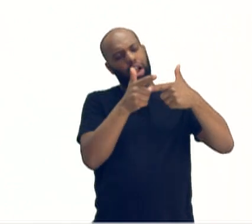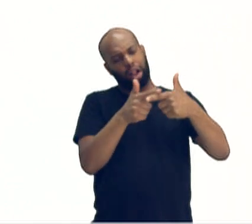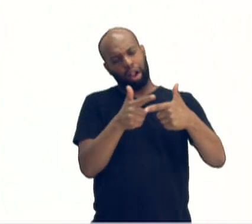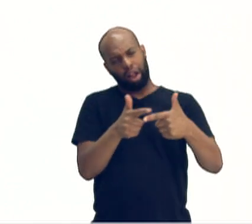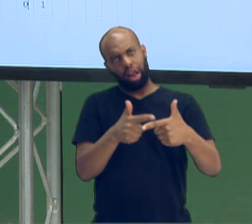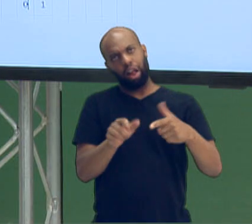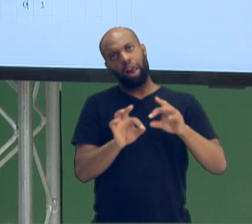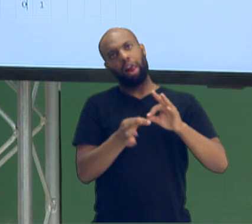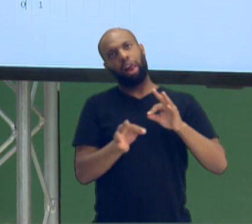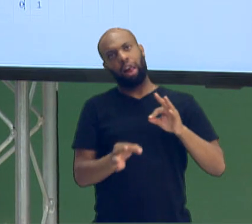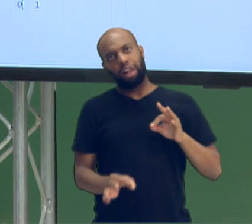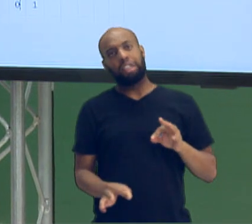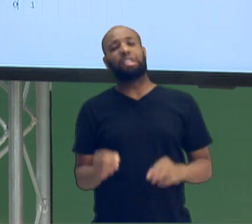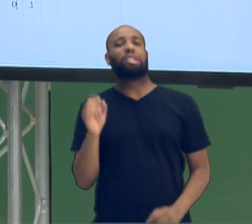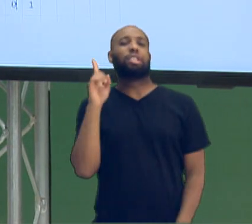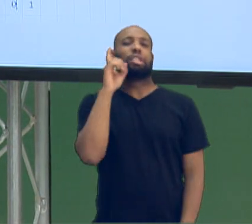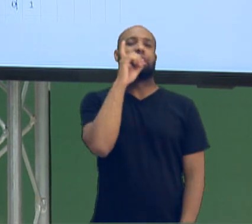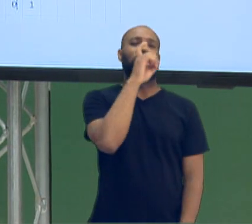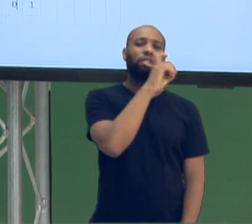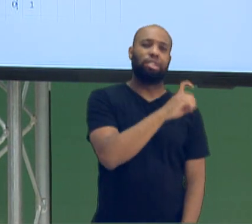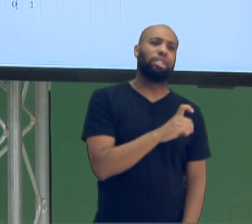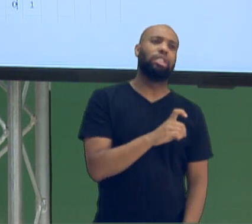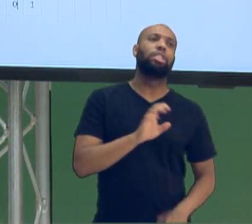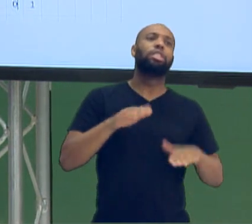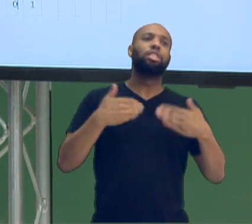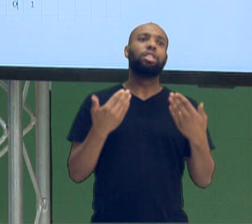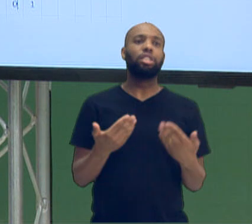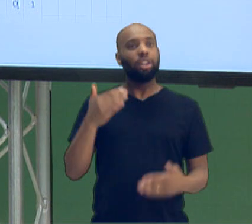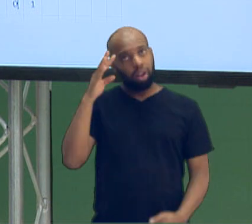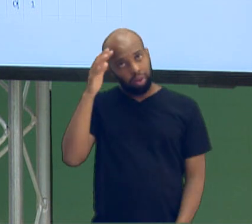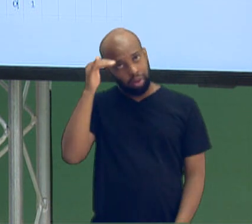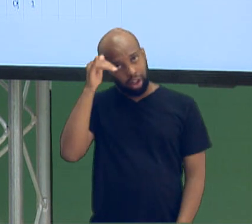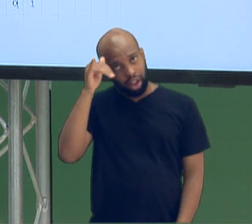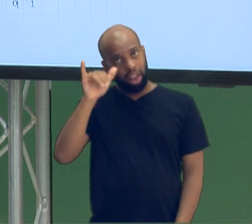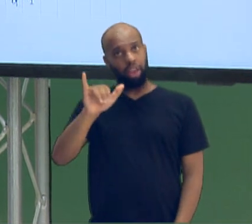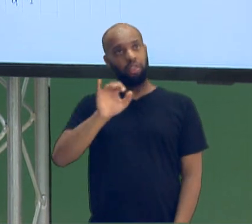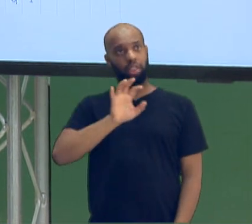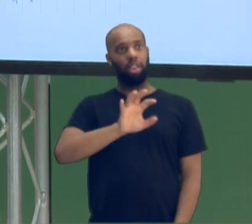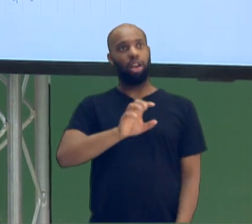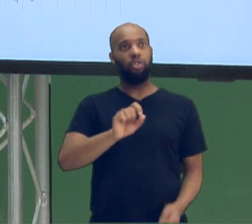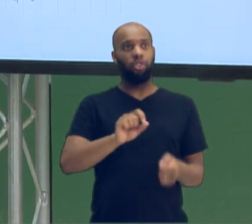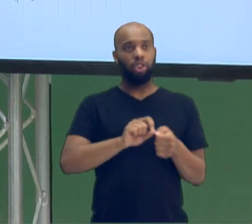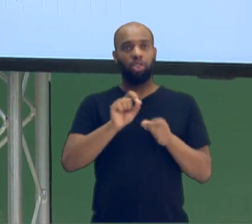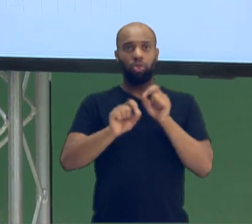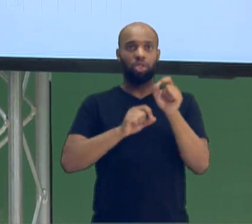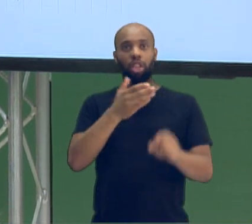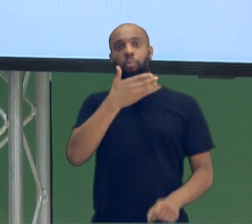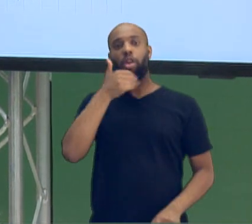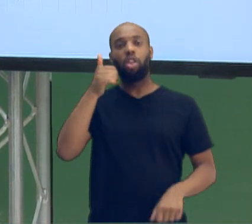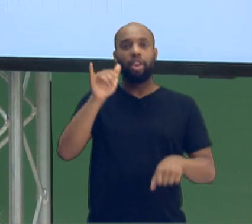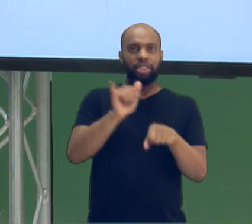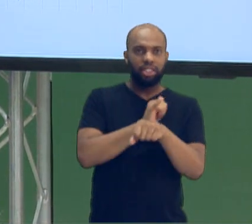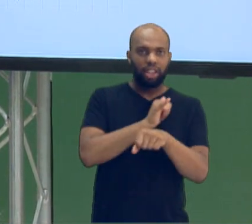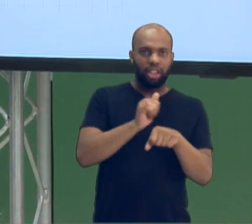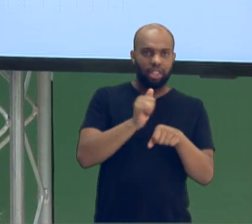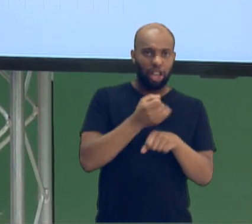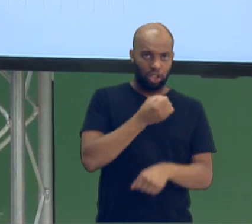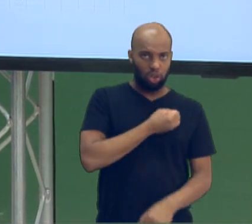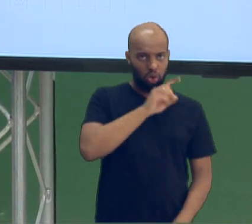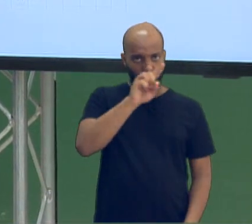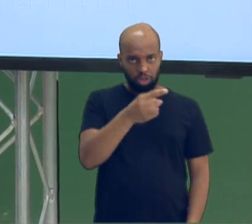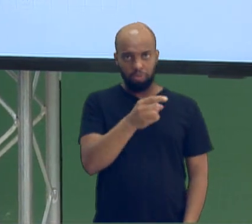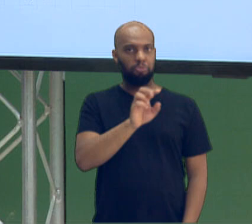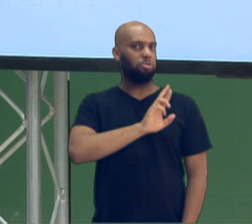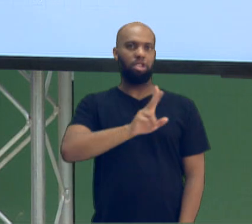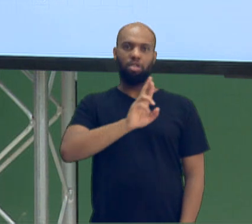uma conta que vai me dar muito trabalho. Então, para esse caso aqui, a melhor estratégia não é trabalhar com